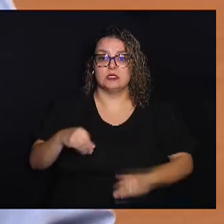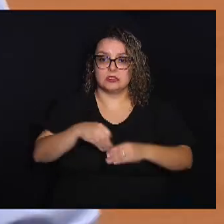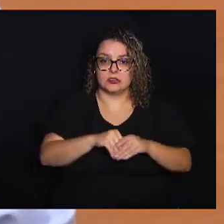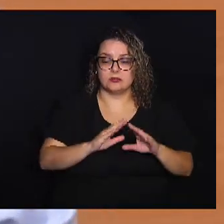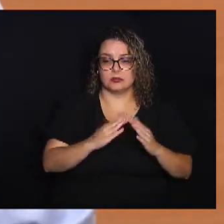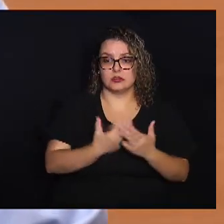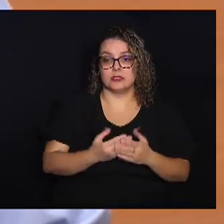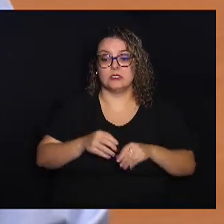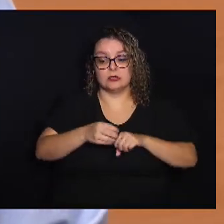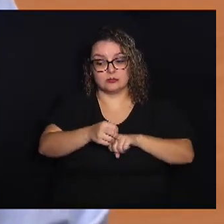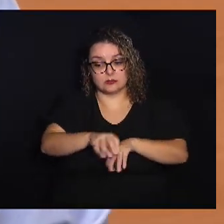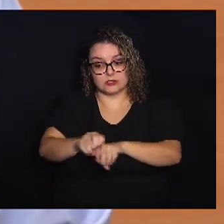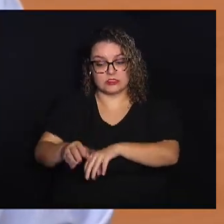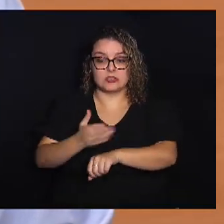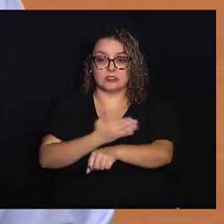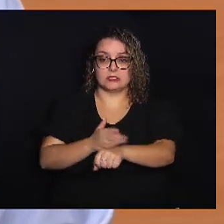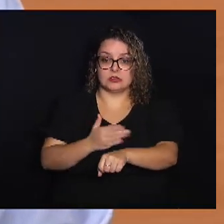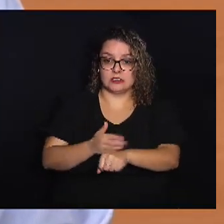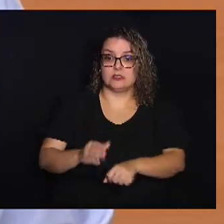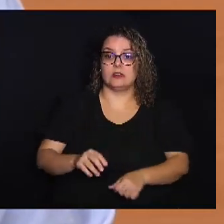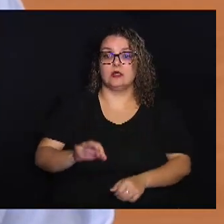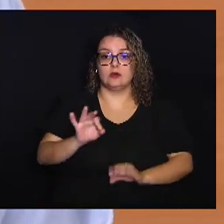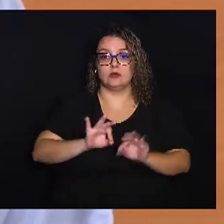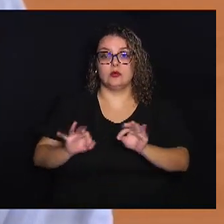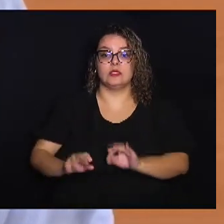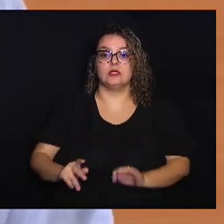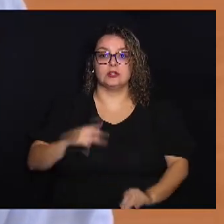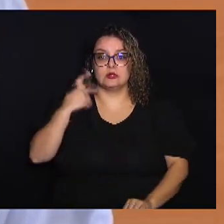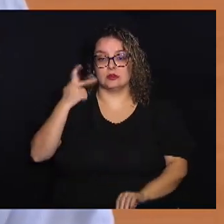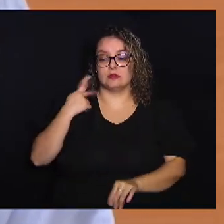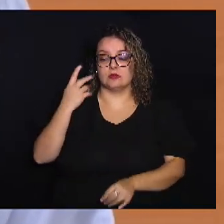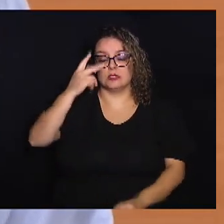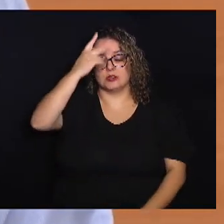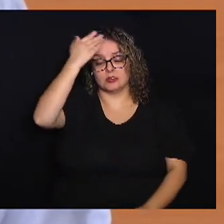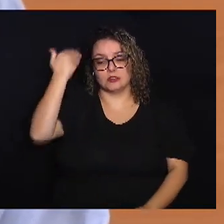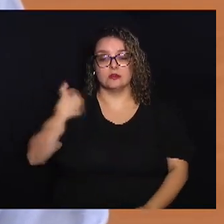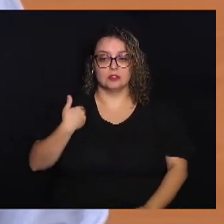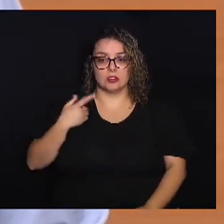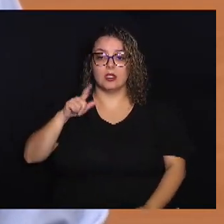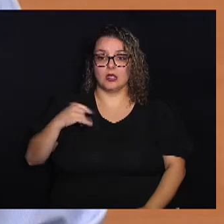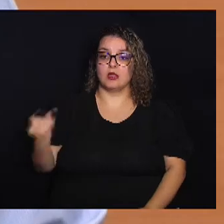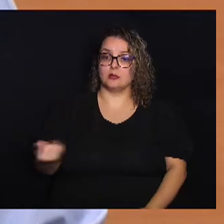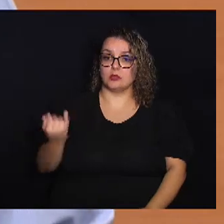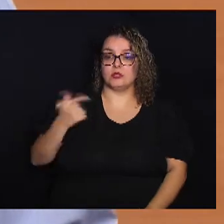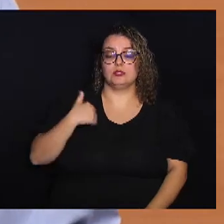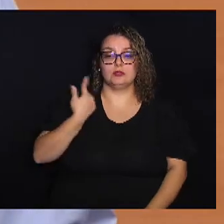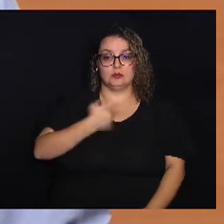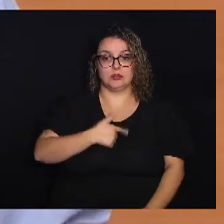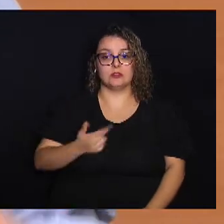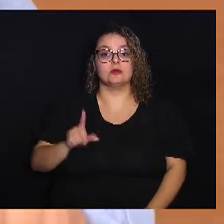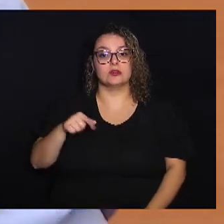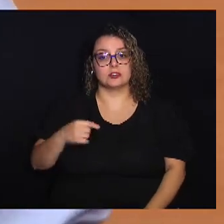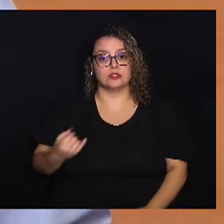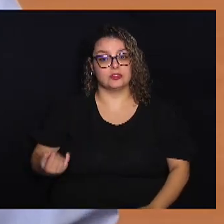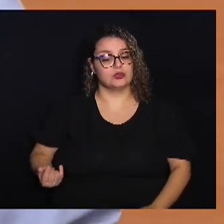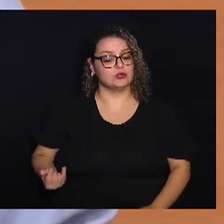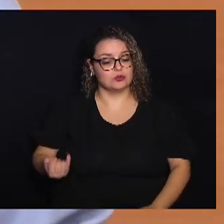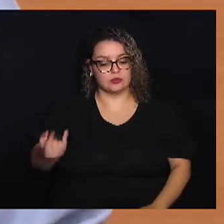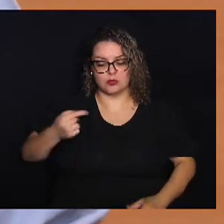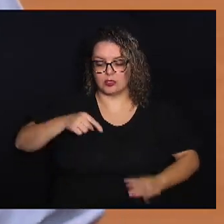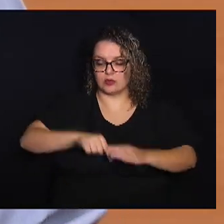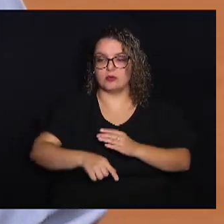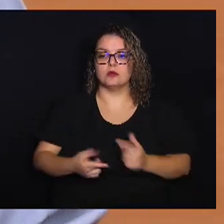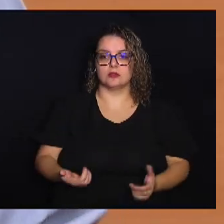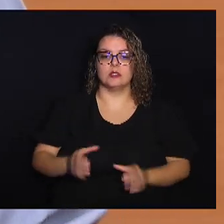as pessoas. É um projeto da vereadora Débora Palermo. Então, para nós é muito importante, para nós é de grande importância